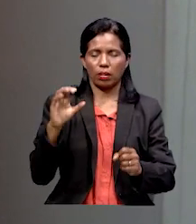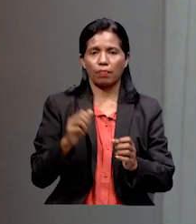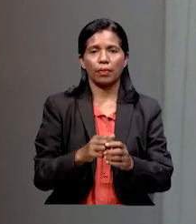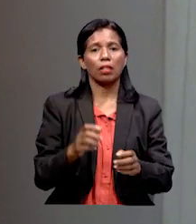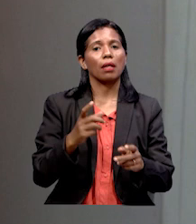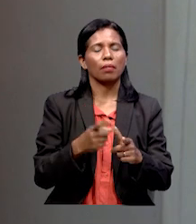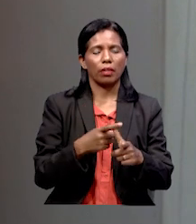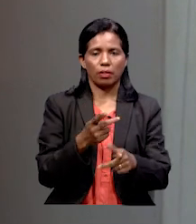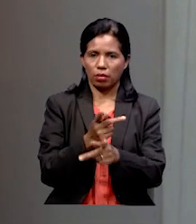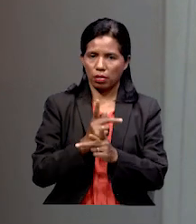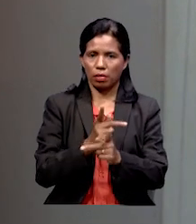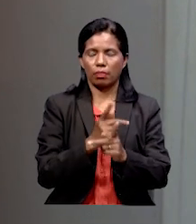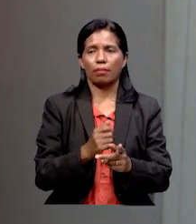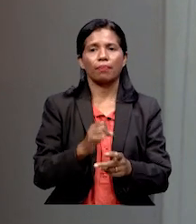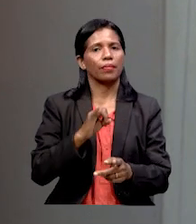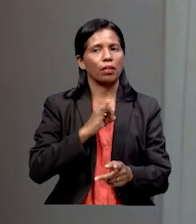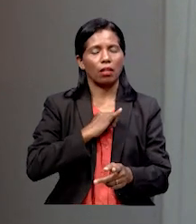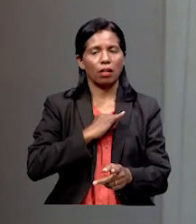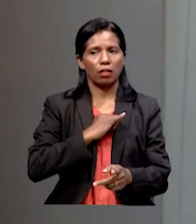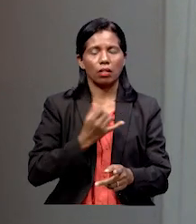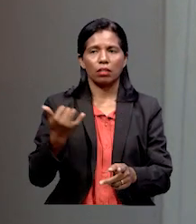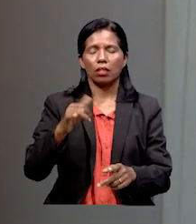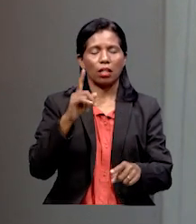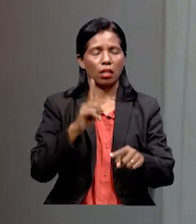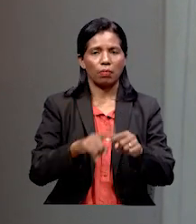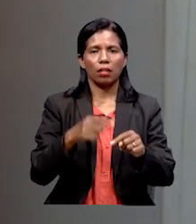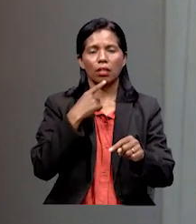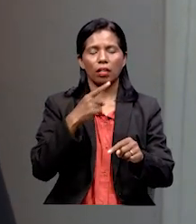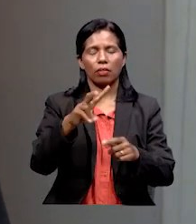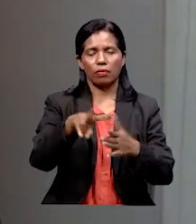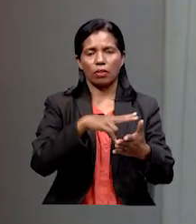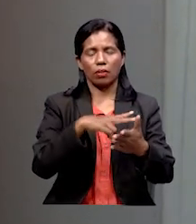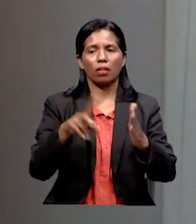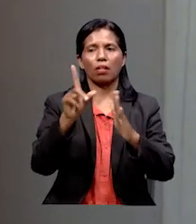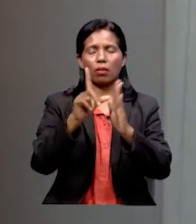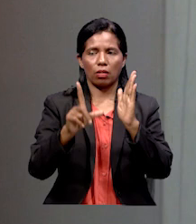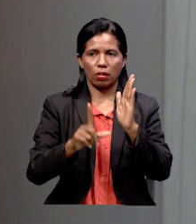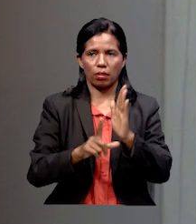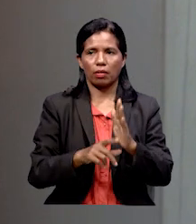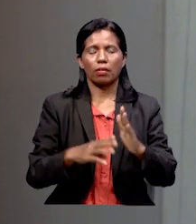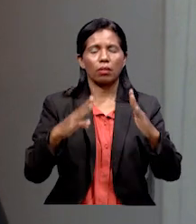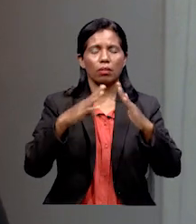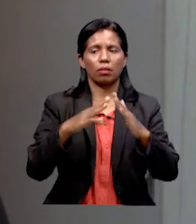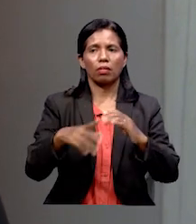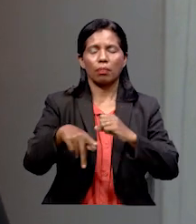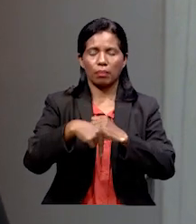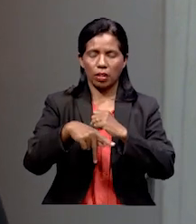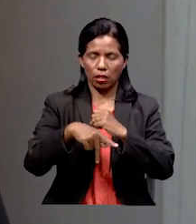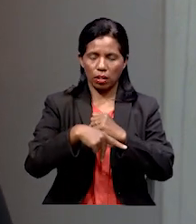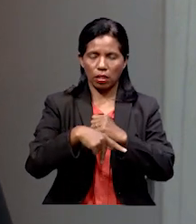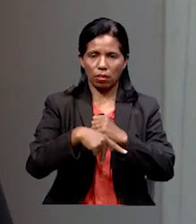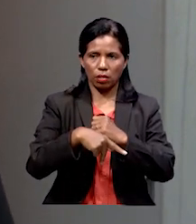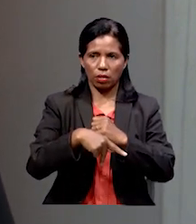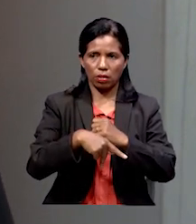kuidadu hau sira label obriga hau para viola lei ida umanain ida partidu nia ulung ida